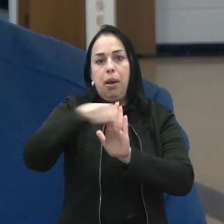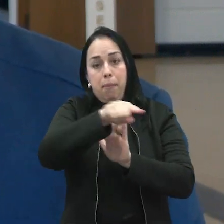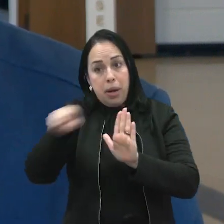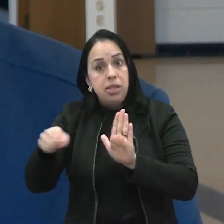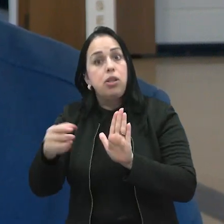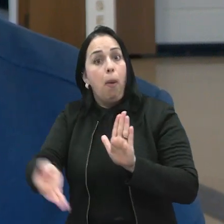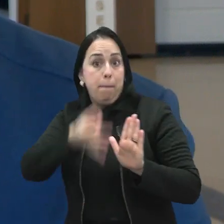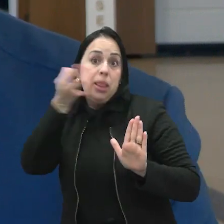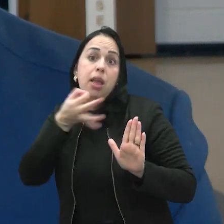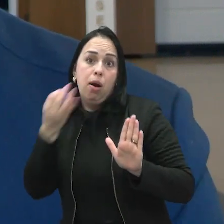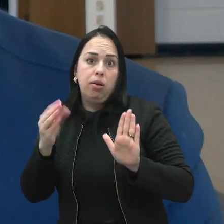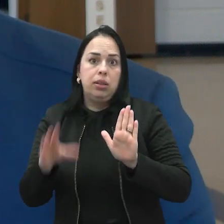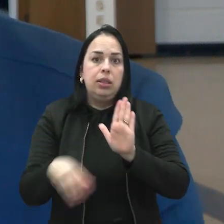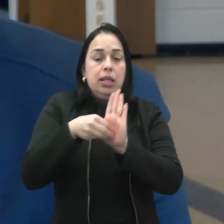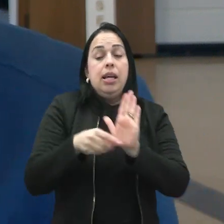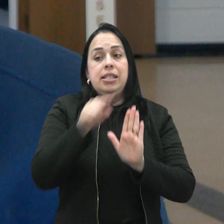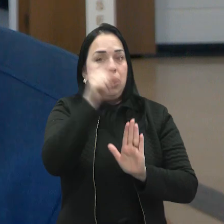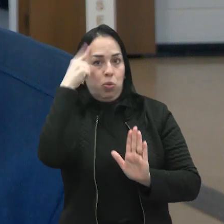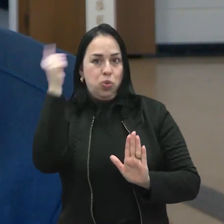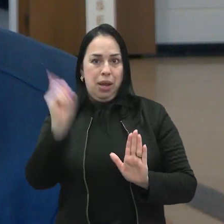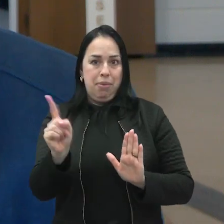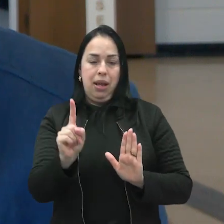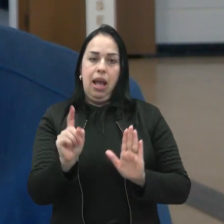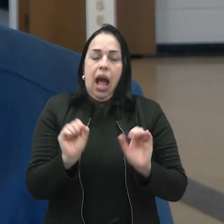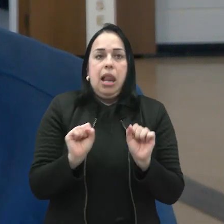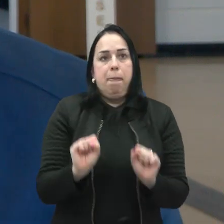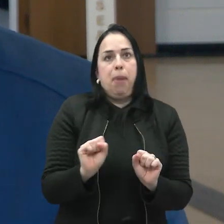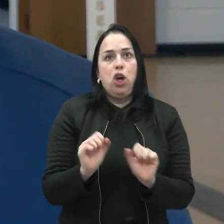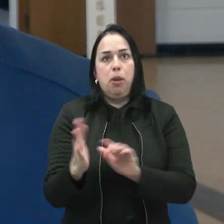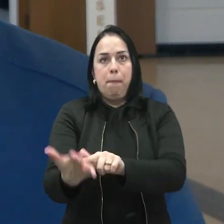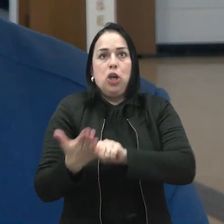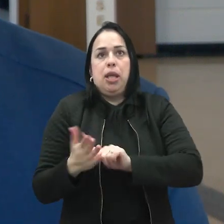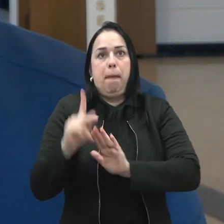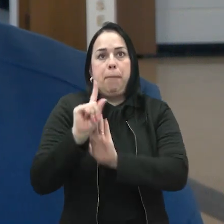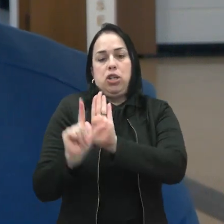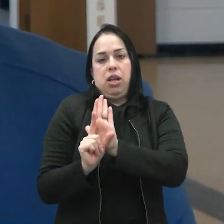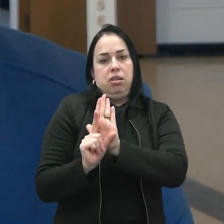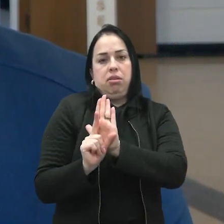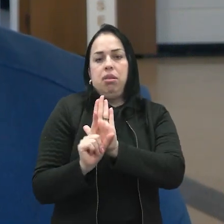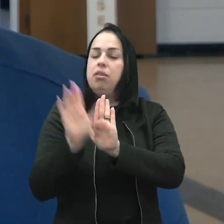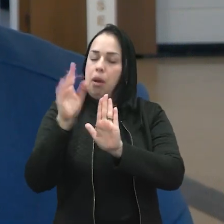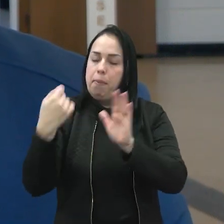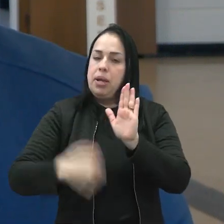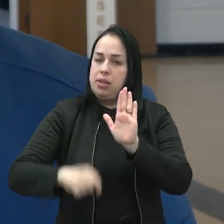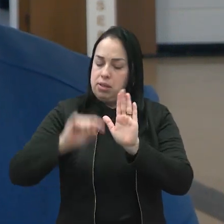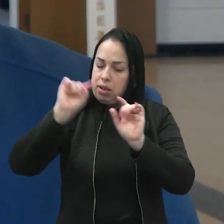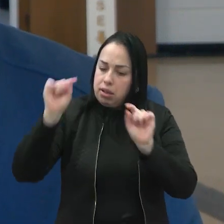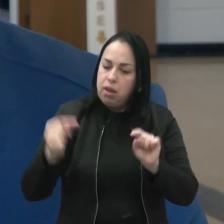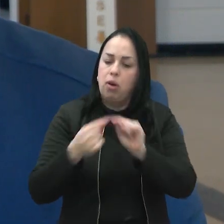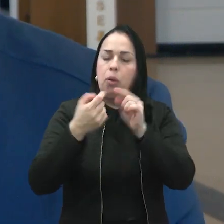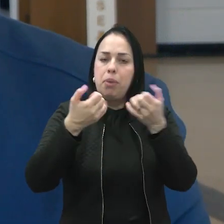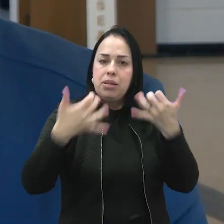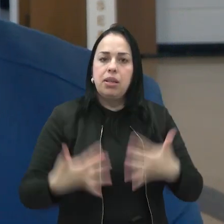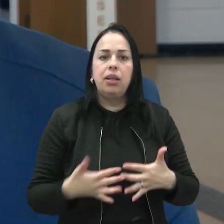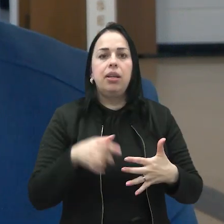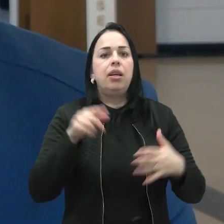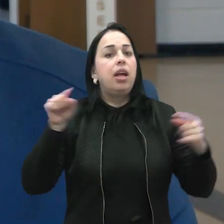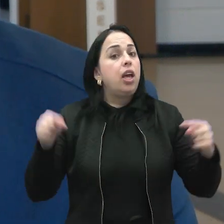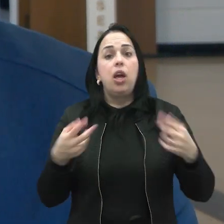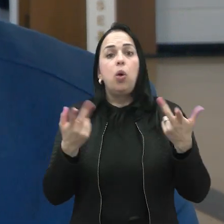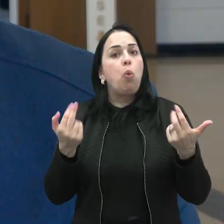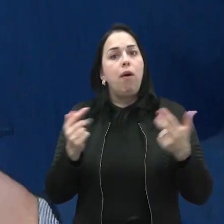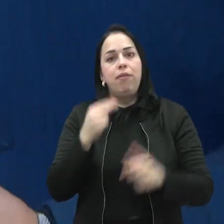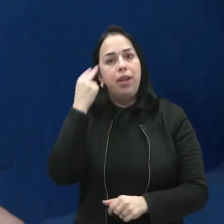ser apresentado pelo popular. Não é porque ele não é da Casa Legislativa que ele vai poder apresentar um projeto sem essas diretrizes que um